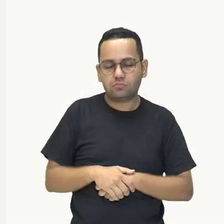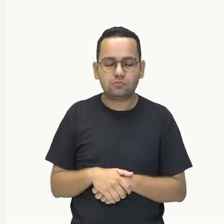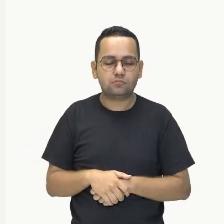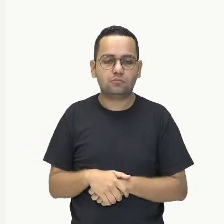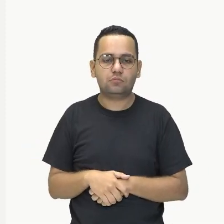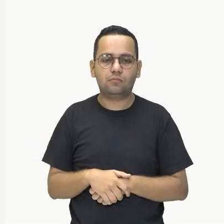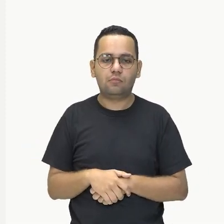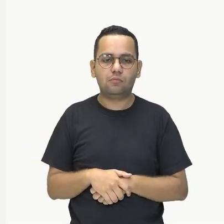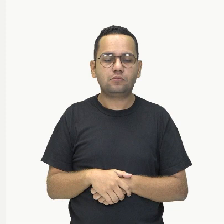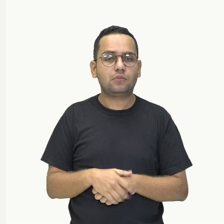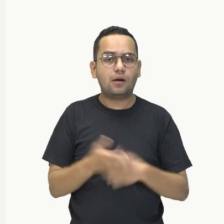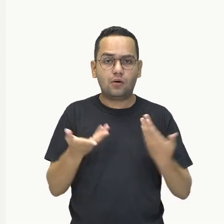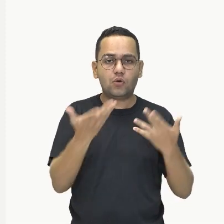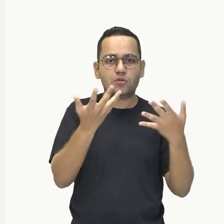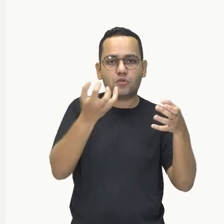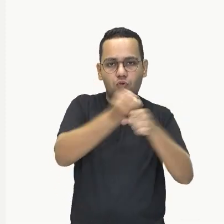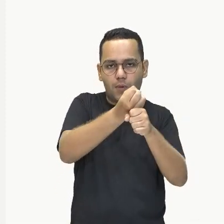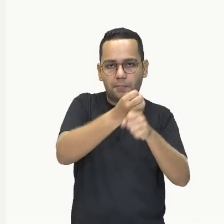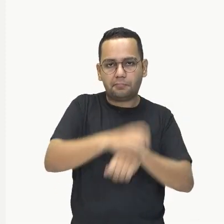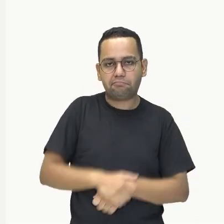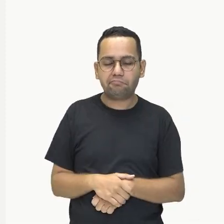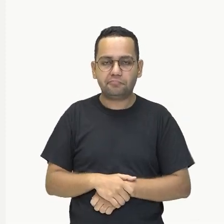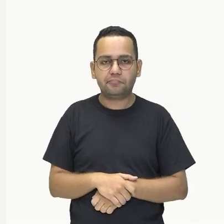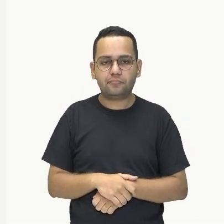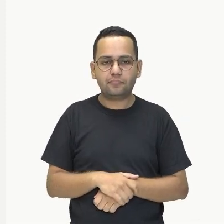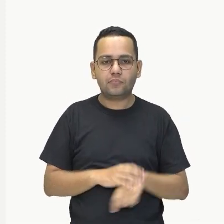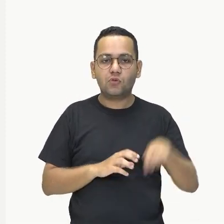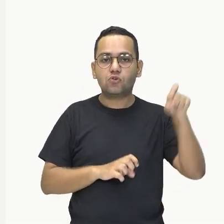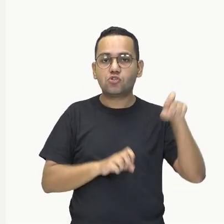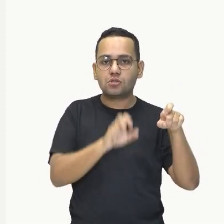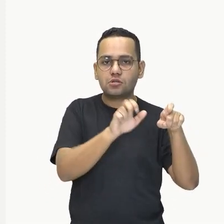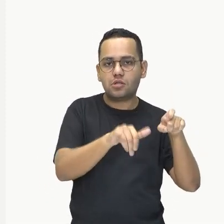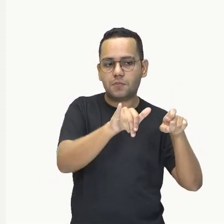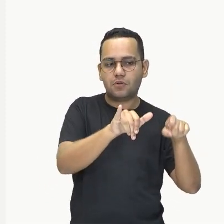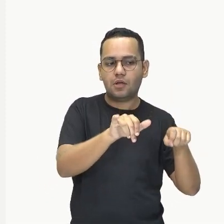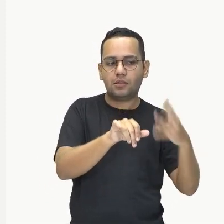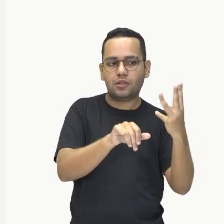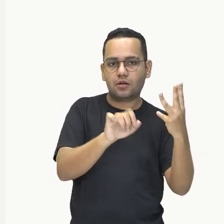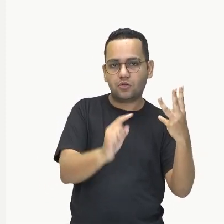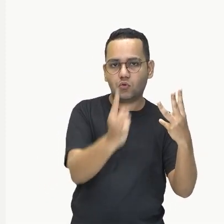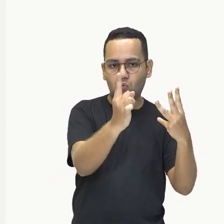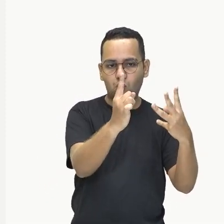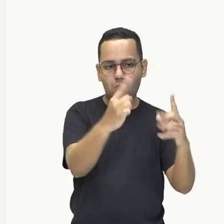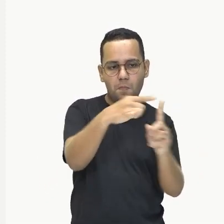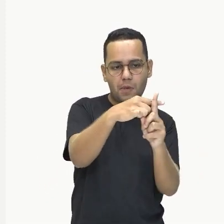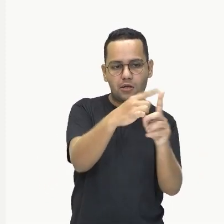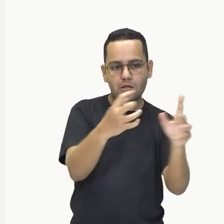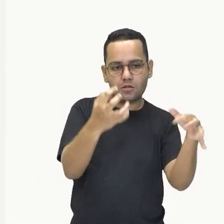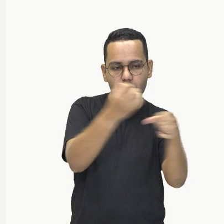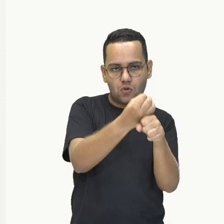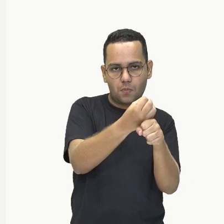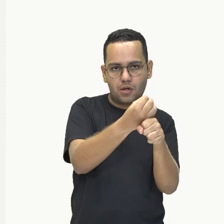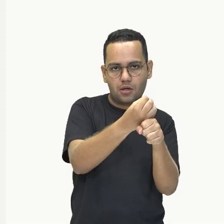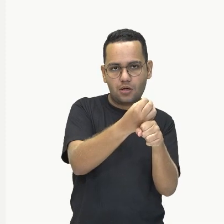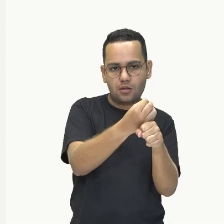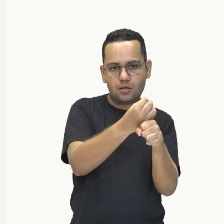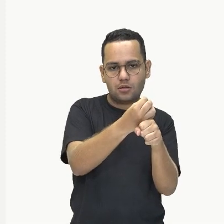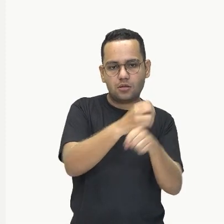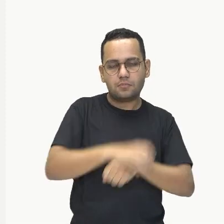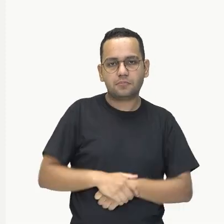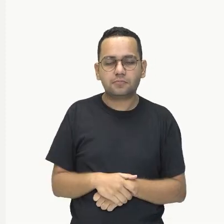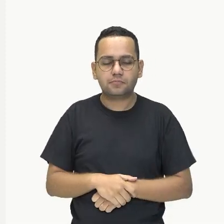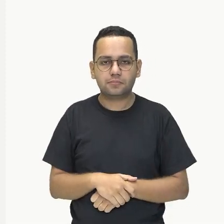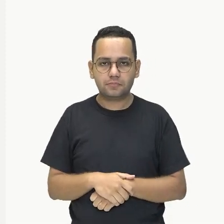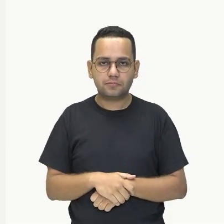gente somar os nossos expoentes. Ó. Então, é 3 do x mais 1 do